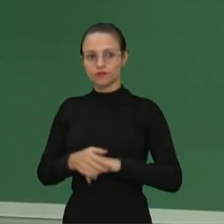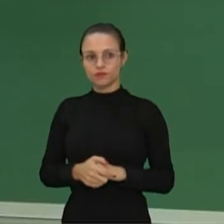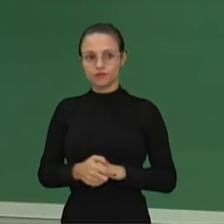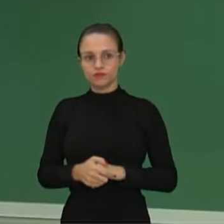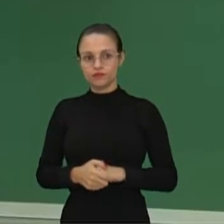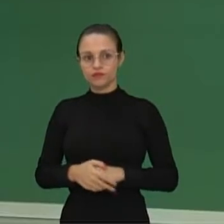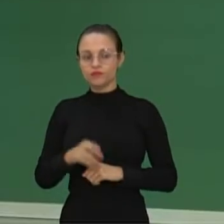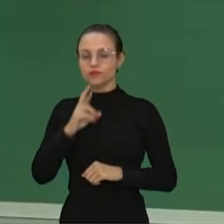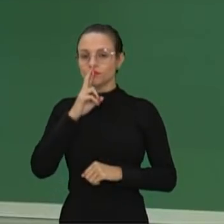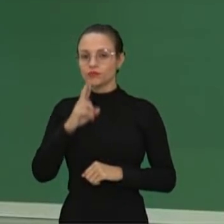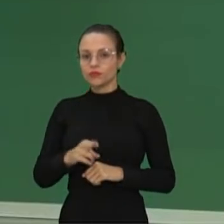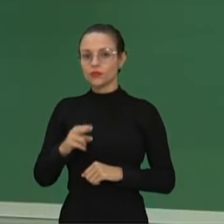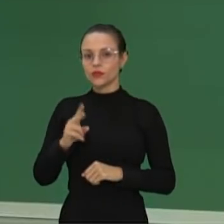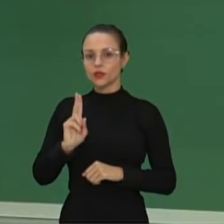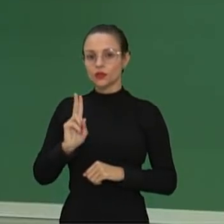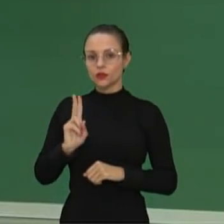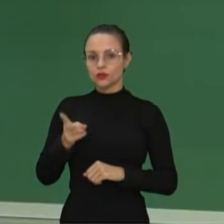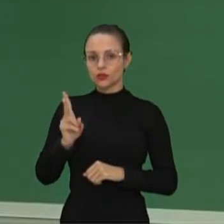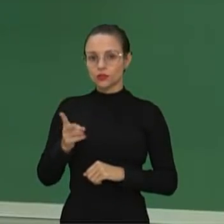Vai ficar